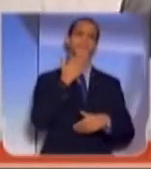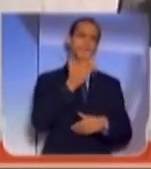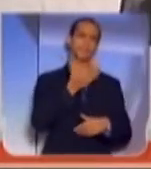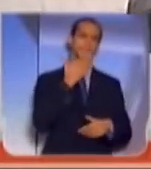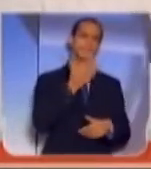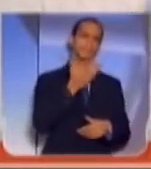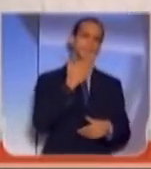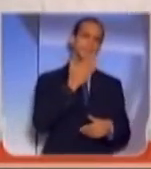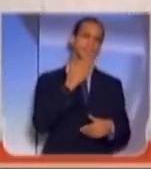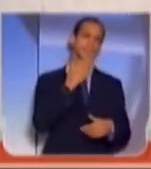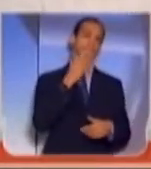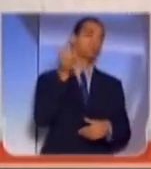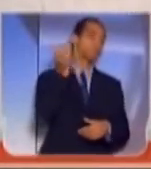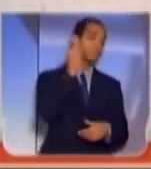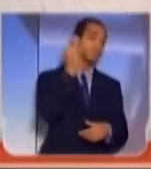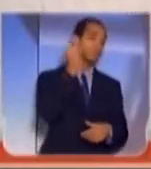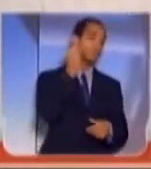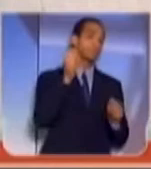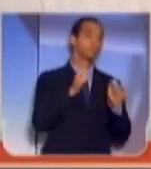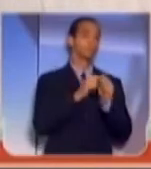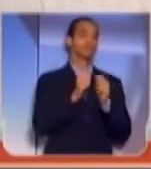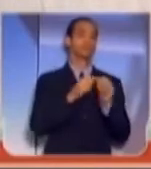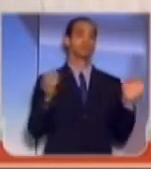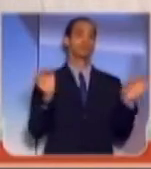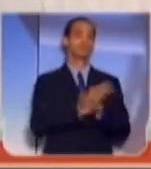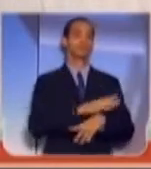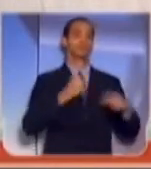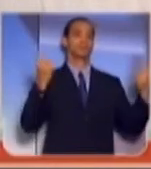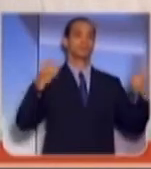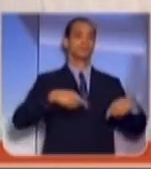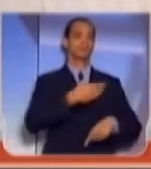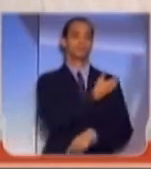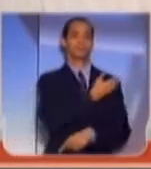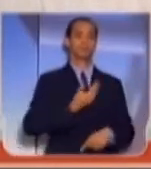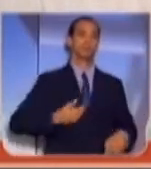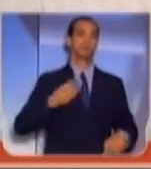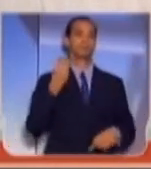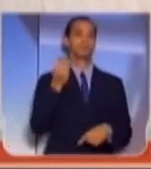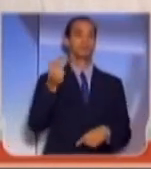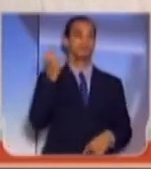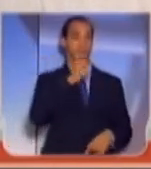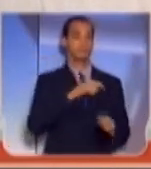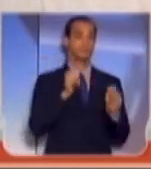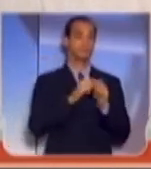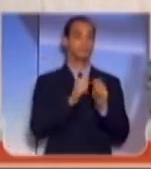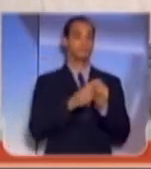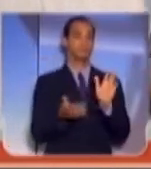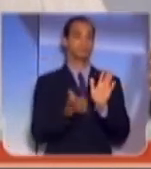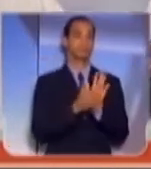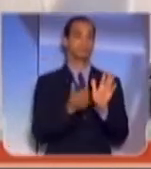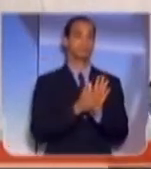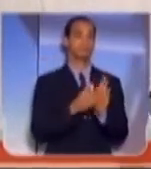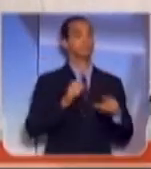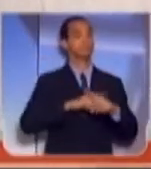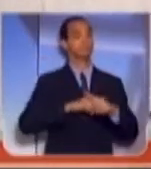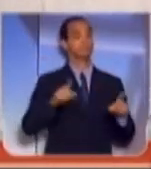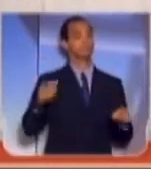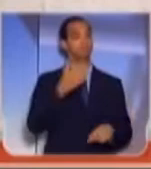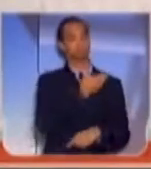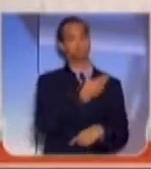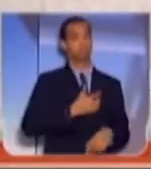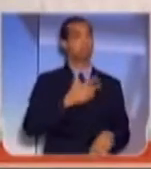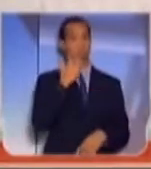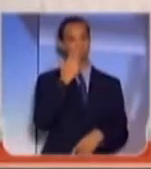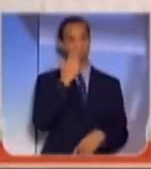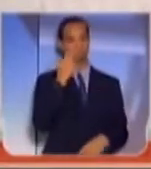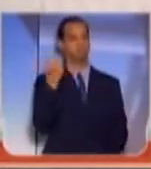reivindicação tentando fazer aqui um acordo com o governo Para viabilizar essa proposta mais o governo